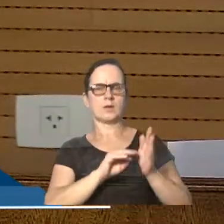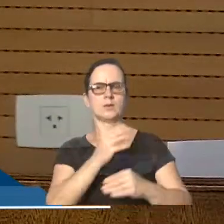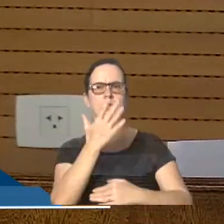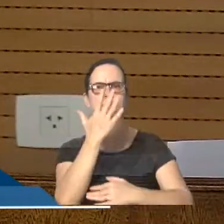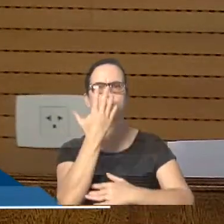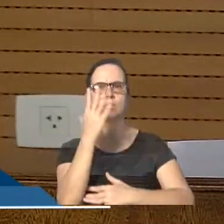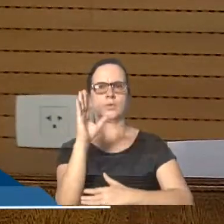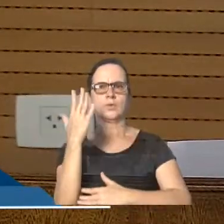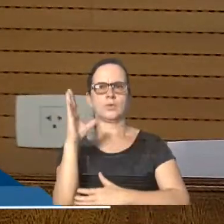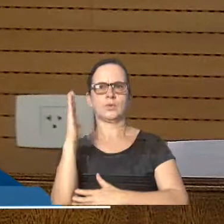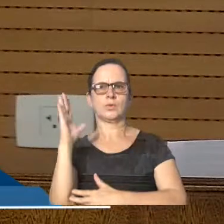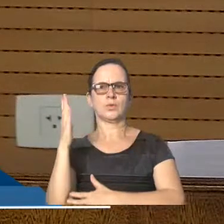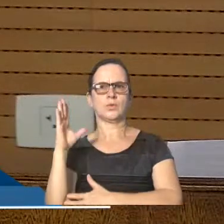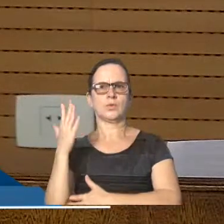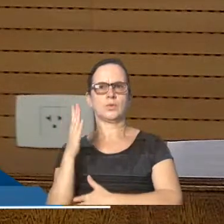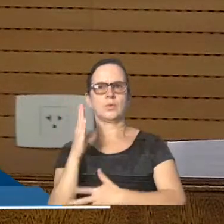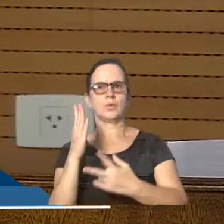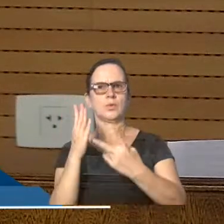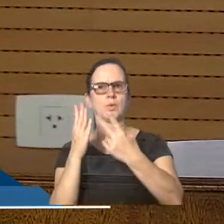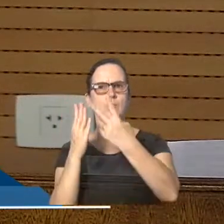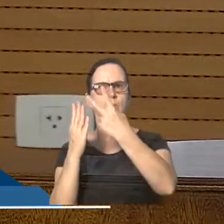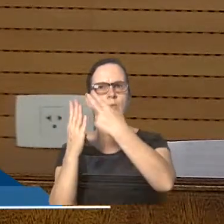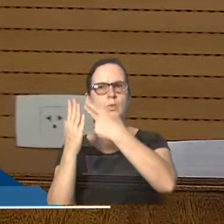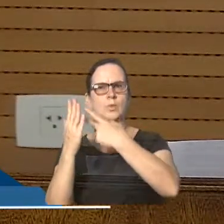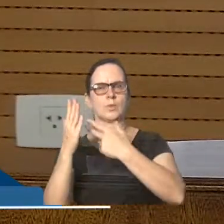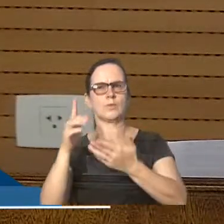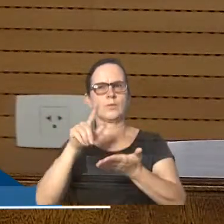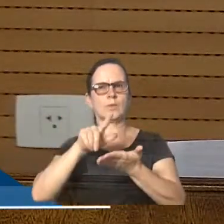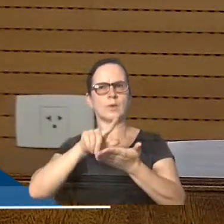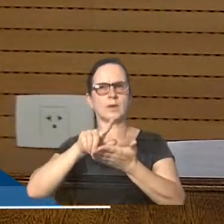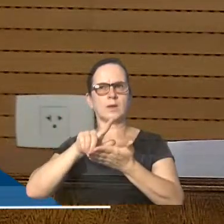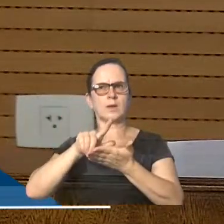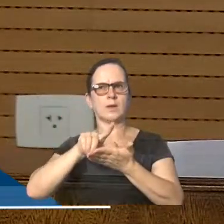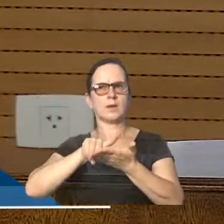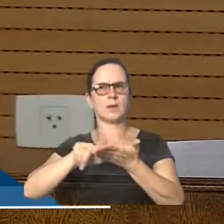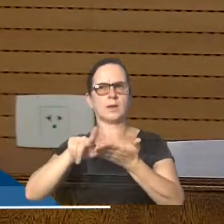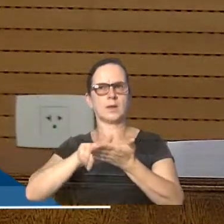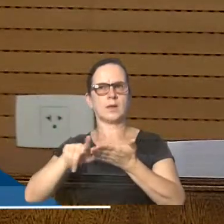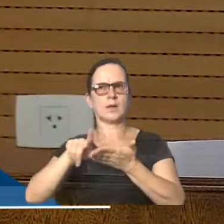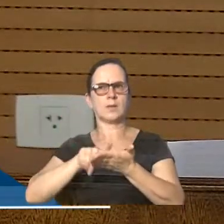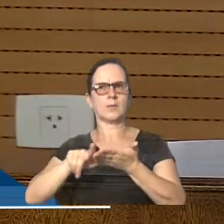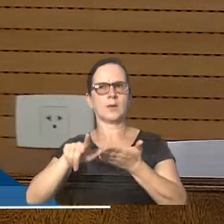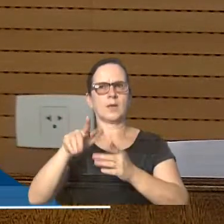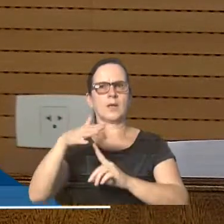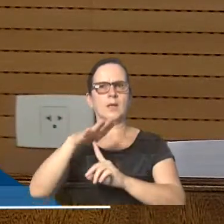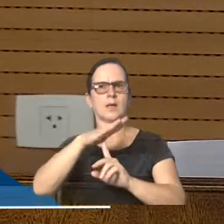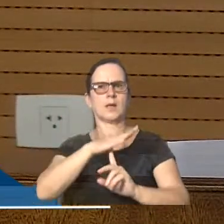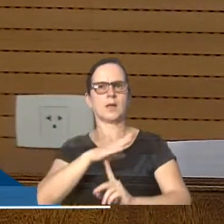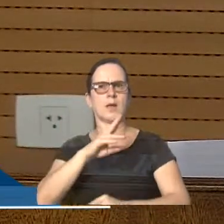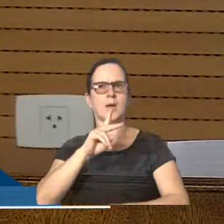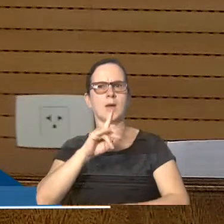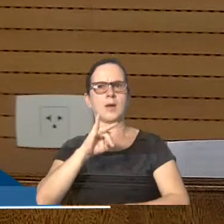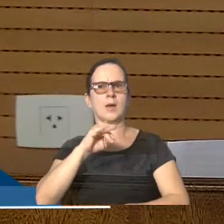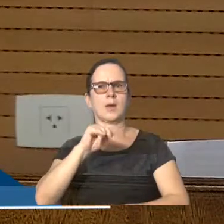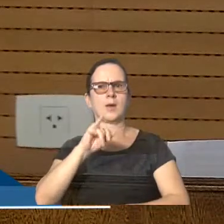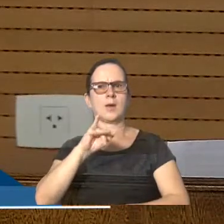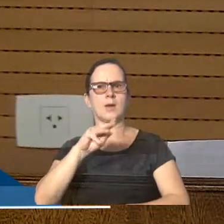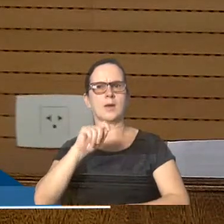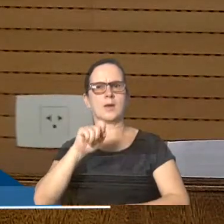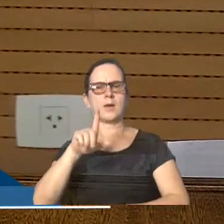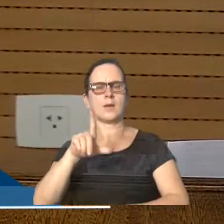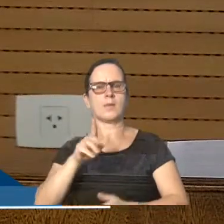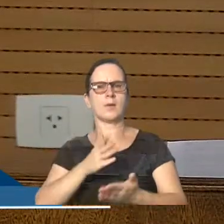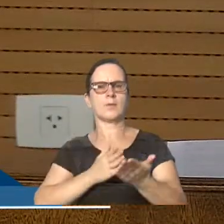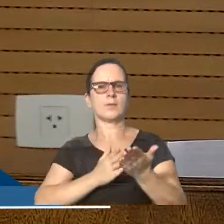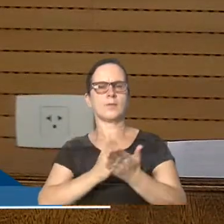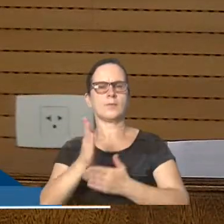árvores e lavagem em toda a extensão da Praça Princesa Isabel. Caminhos. Do vereador Sérgio Augusto de